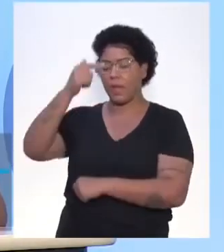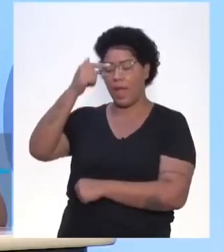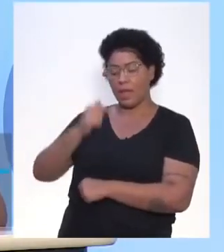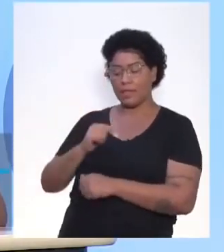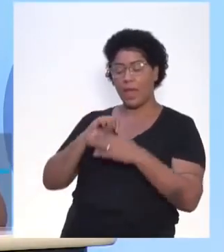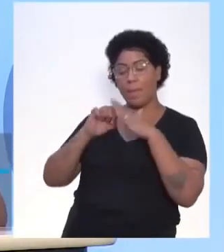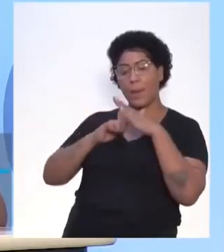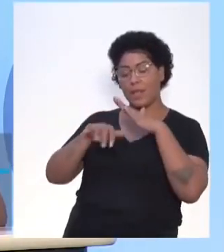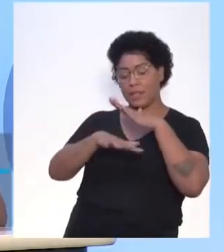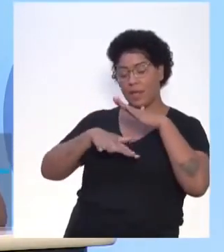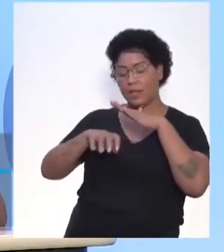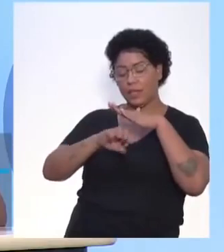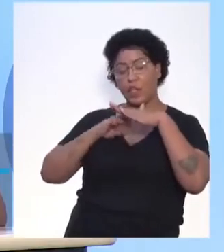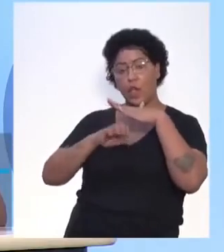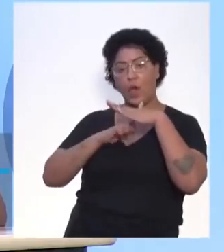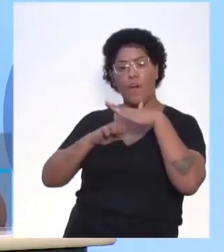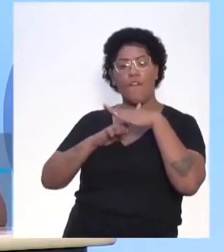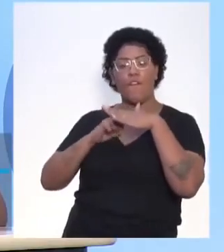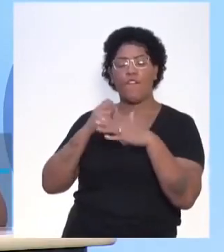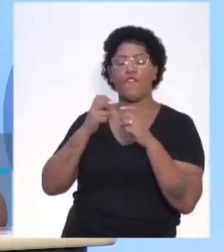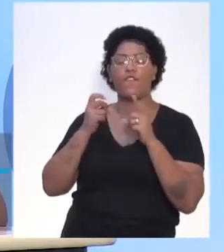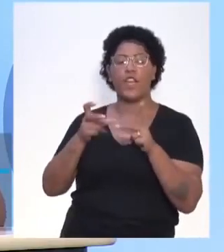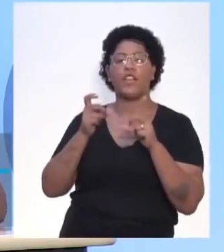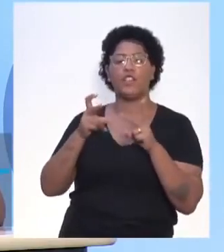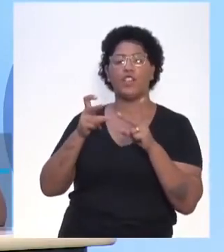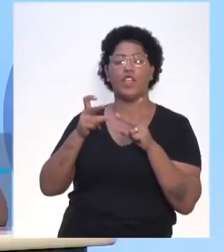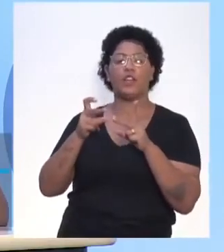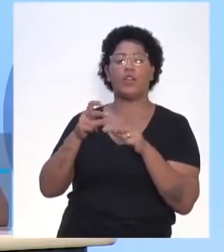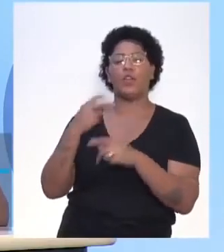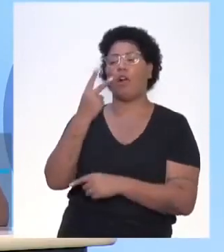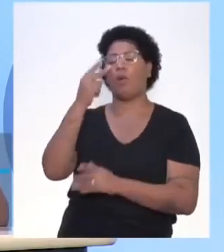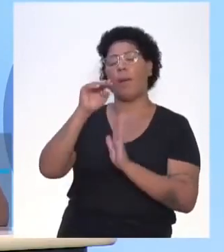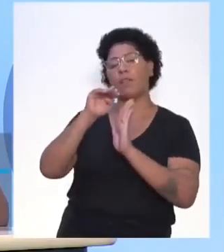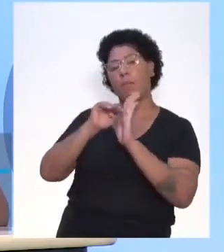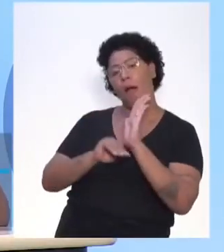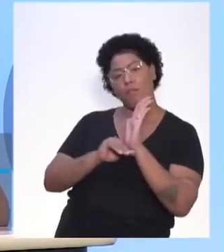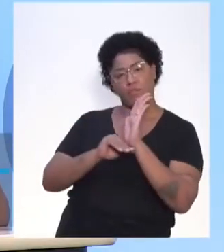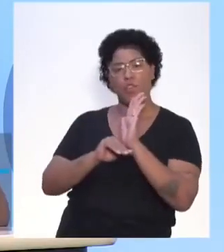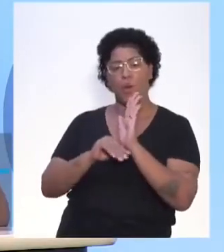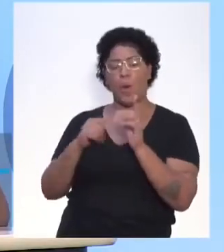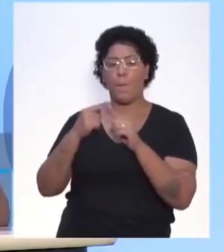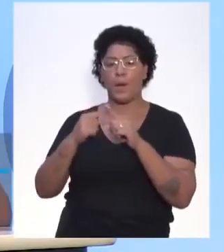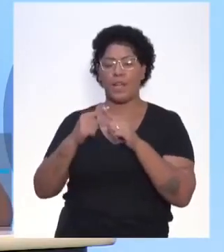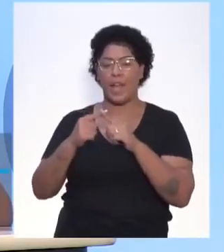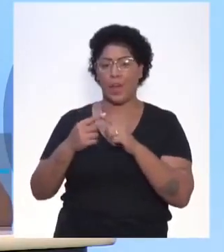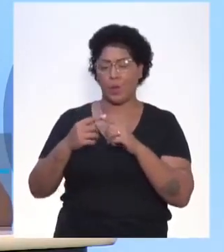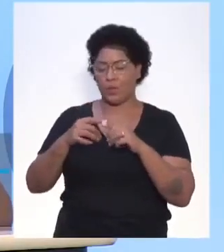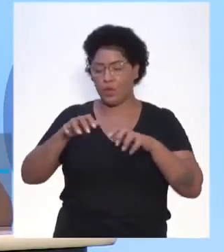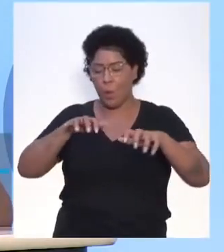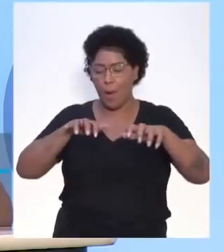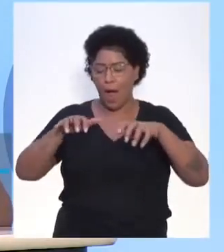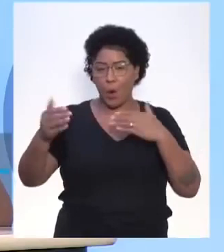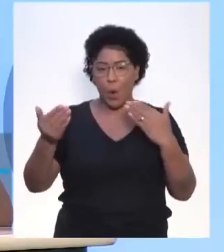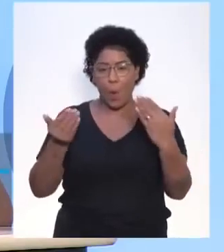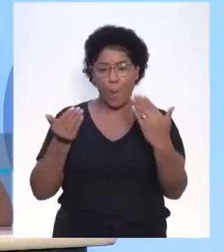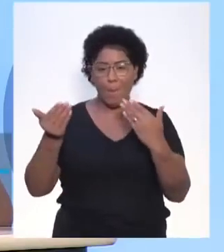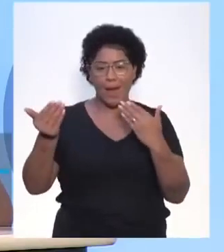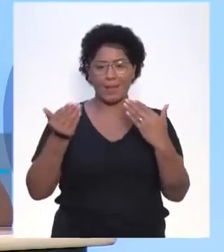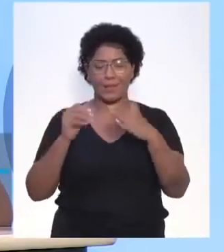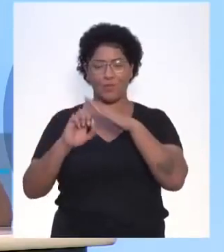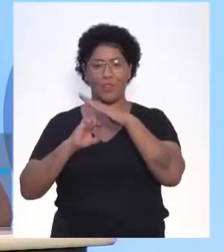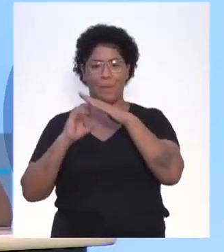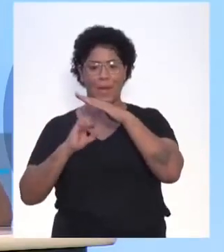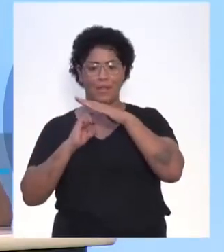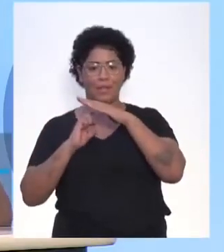pelas empresas da época para acirrar a concorrência, certo? Continuando aí, no contexto